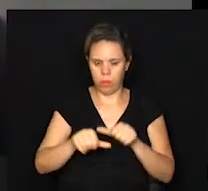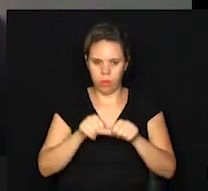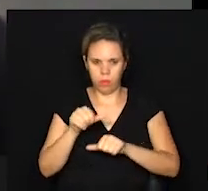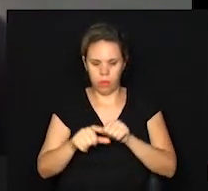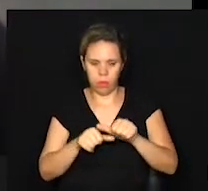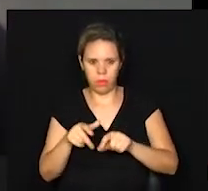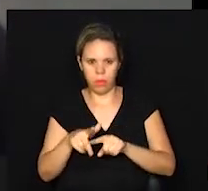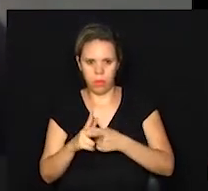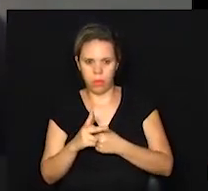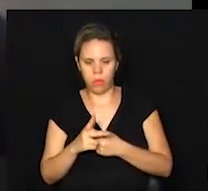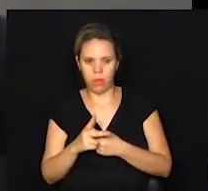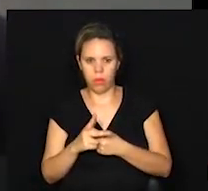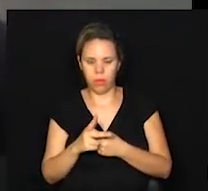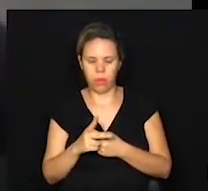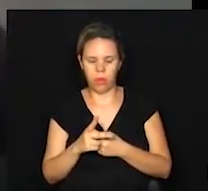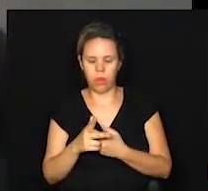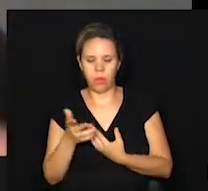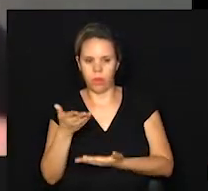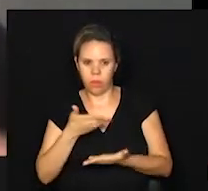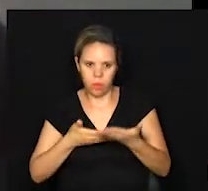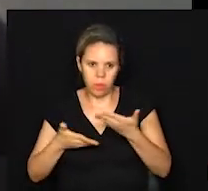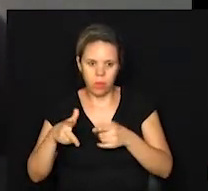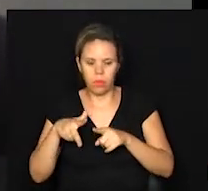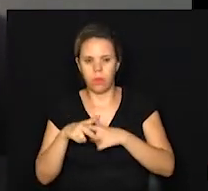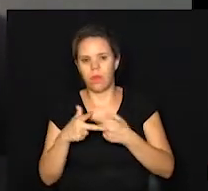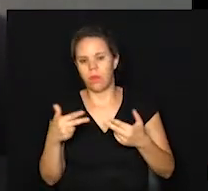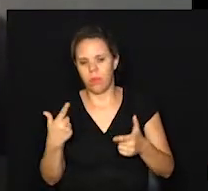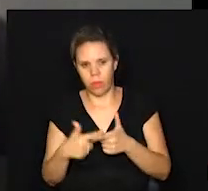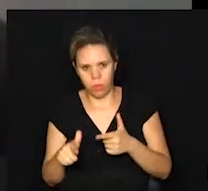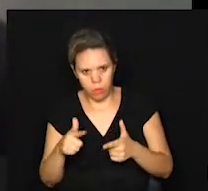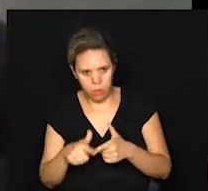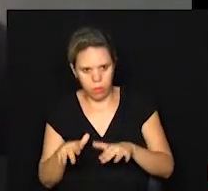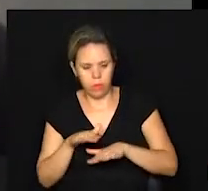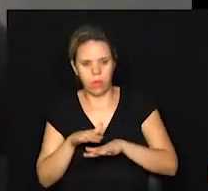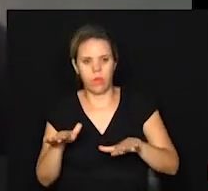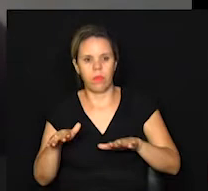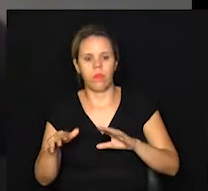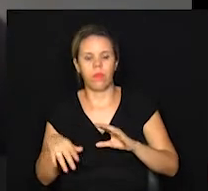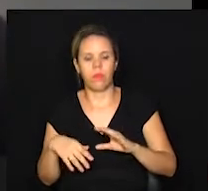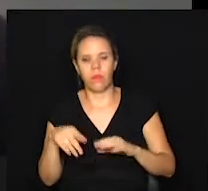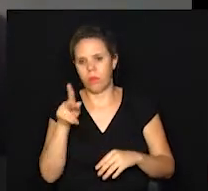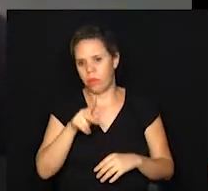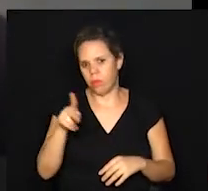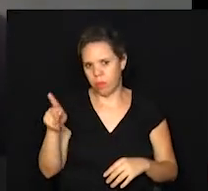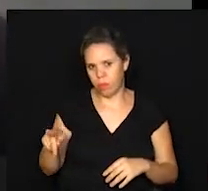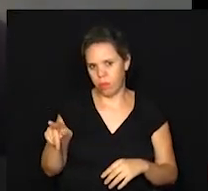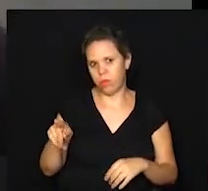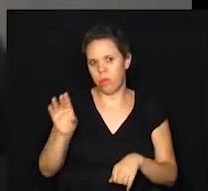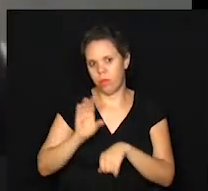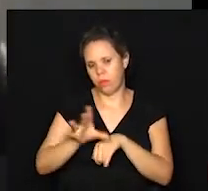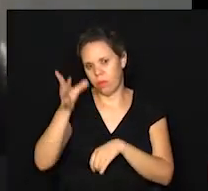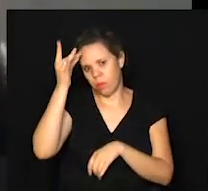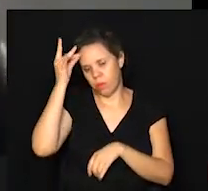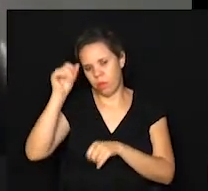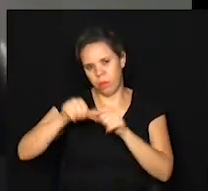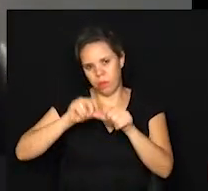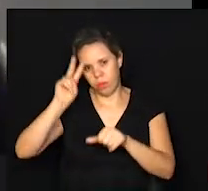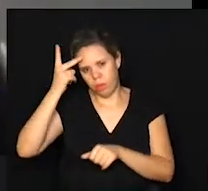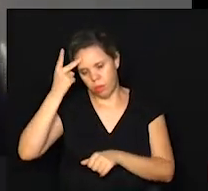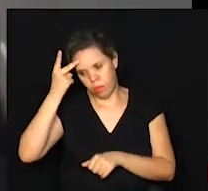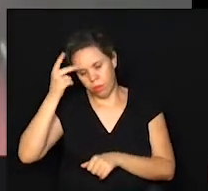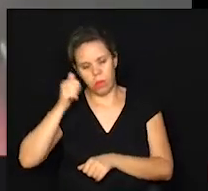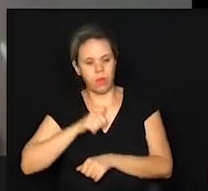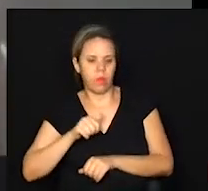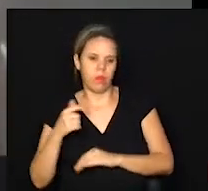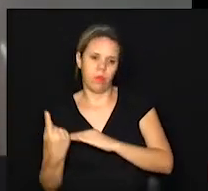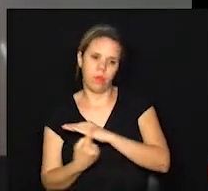até mais conciliatório, que implicasse algum tipo de reciclagem do professor. Ela expôs a questão de boa-fé e,